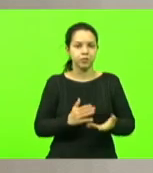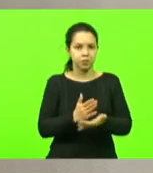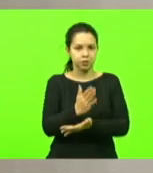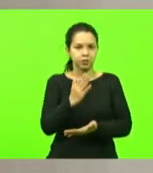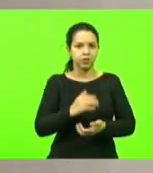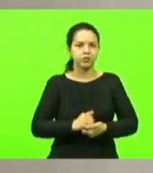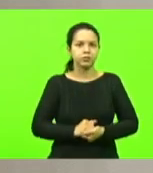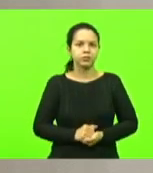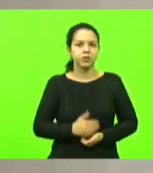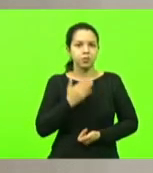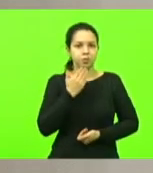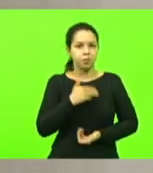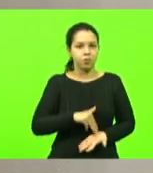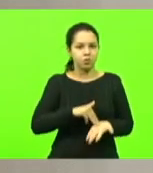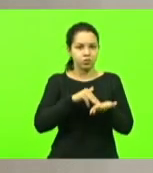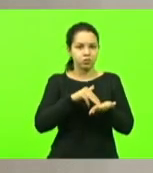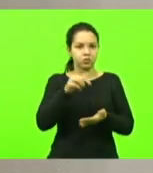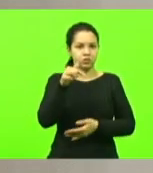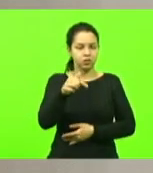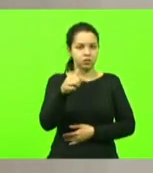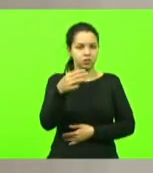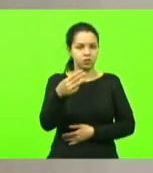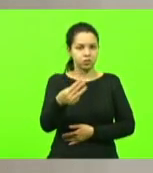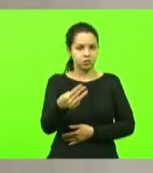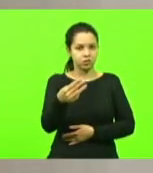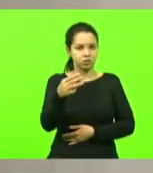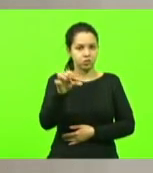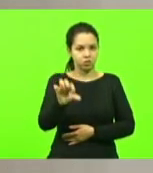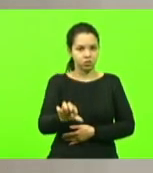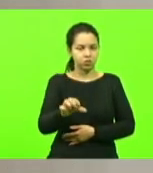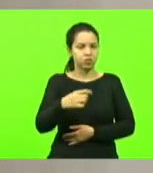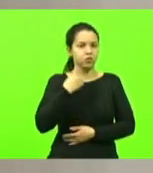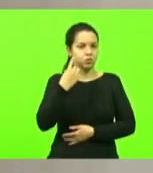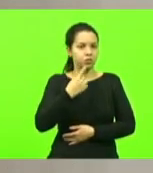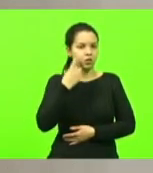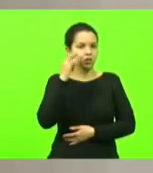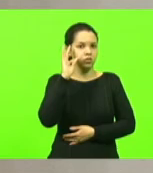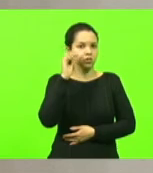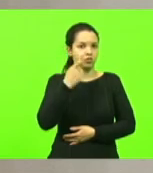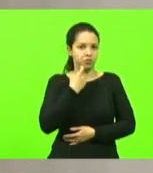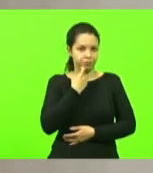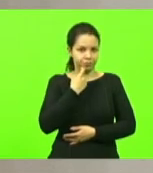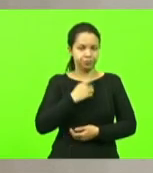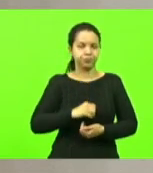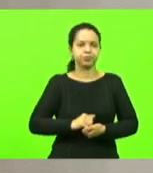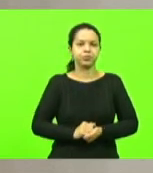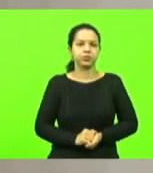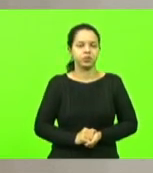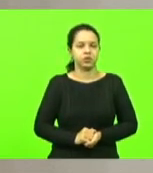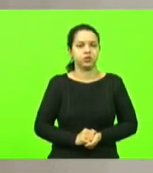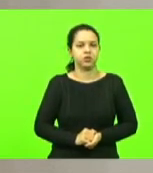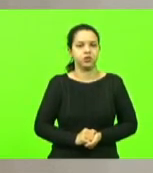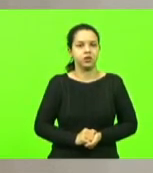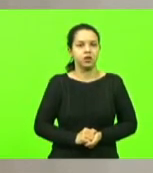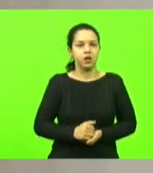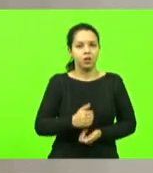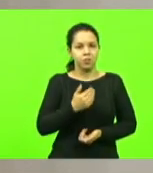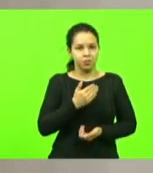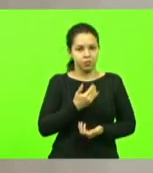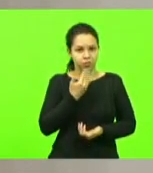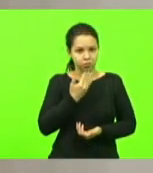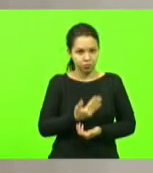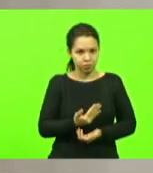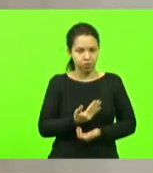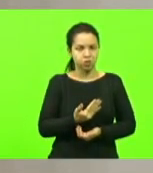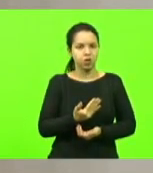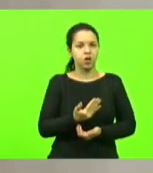Aprovado. Moção número 739, deputado Tiago Frigo, manifestando à diretora da Escola Básica